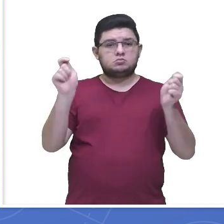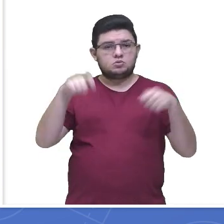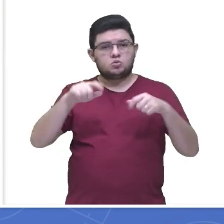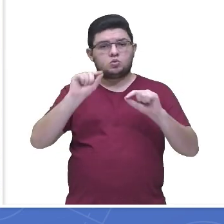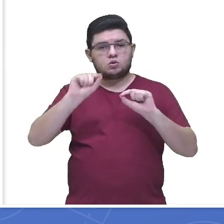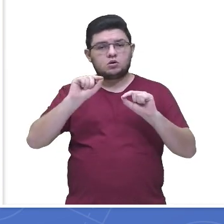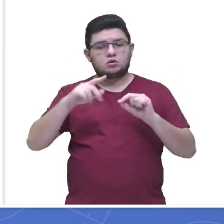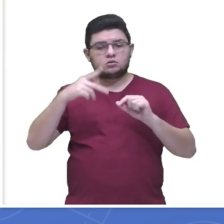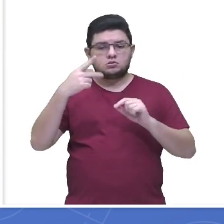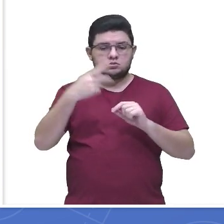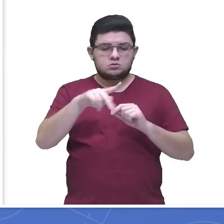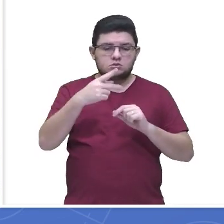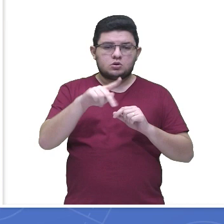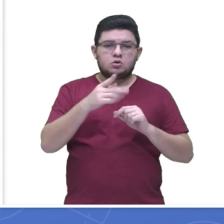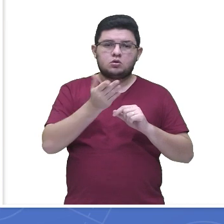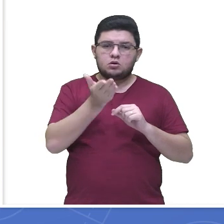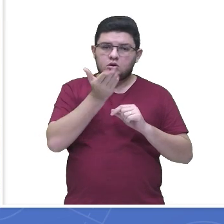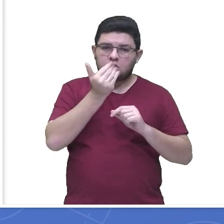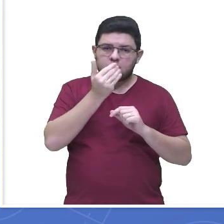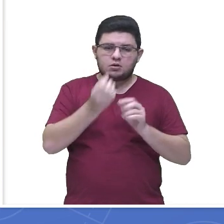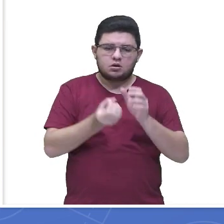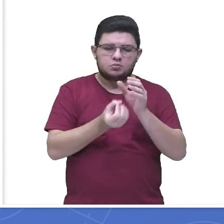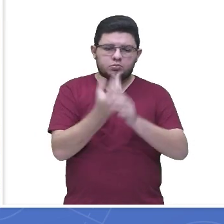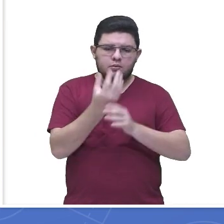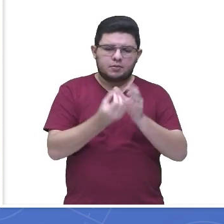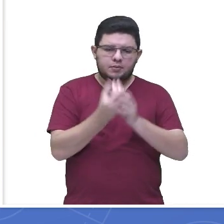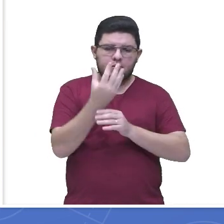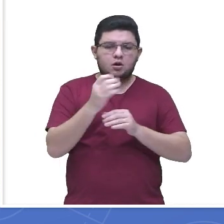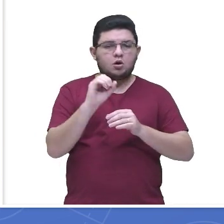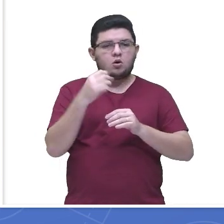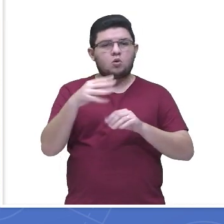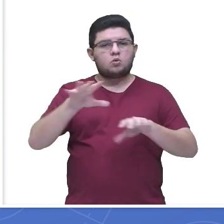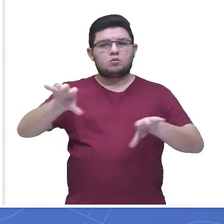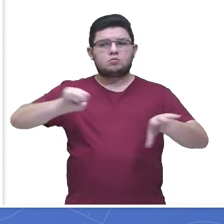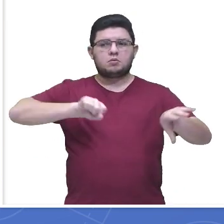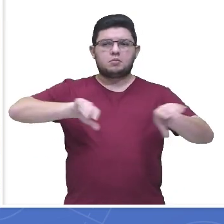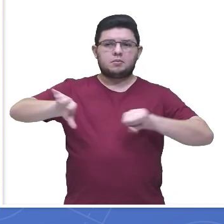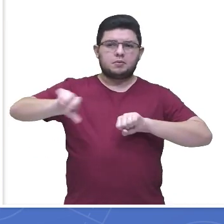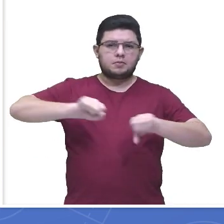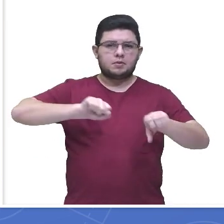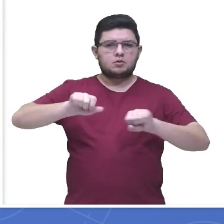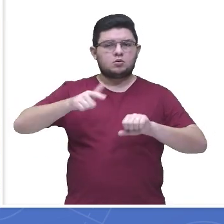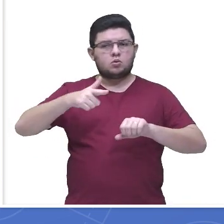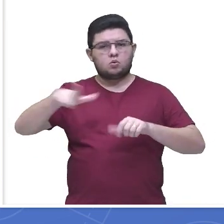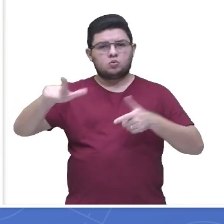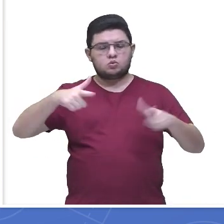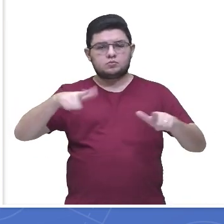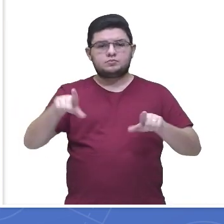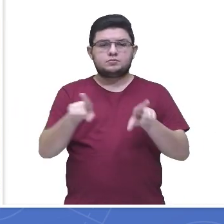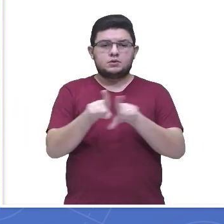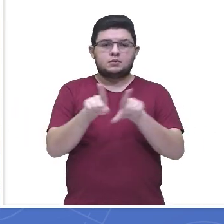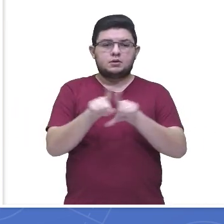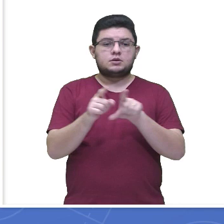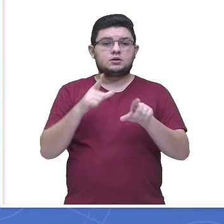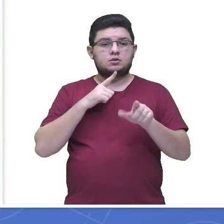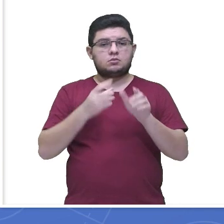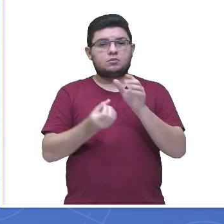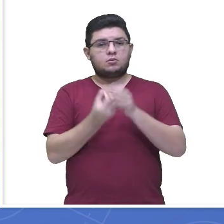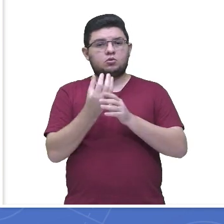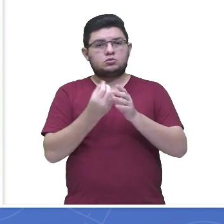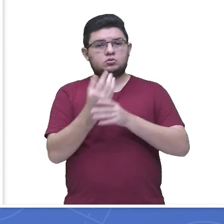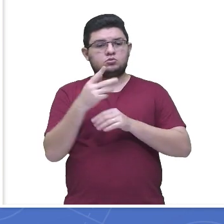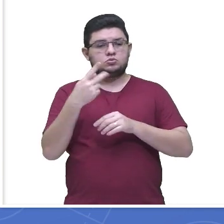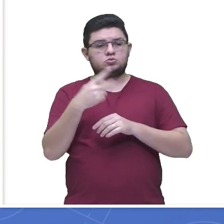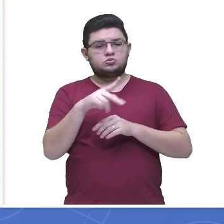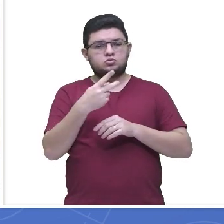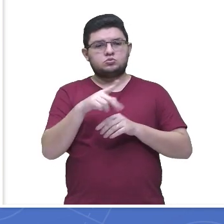autotróficos ou heterotróficos e apresentam reprodução sexuada ou assexuada. Na